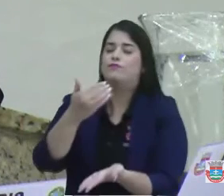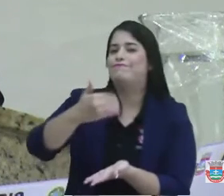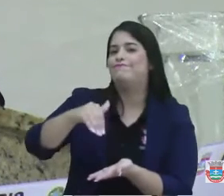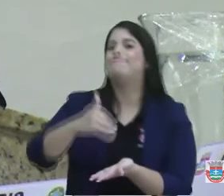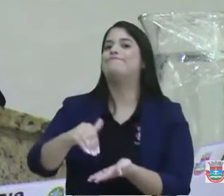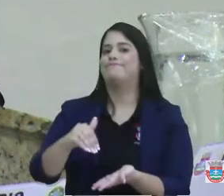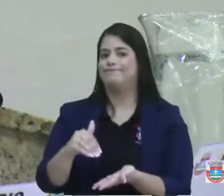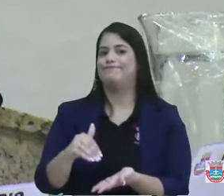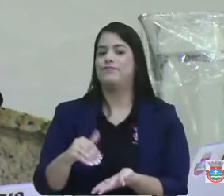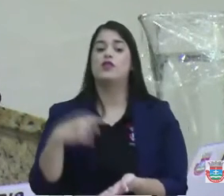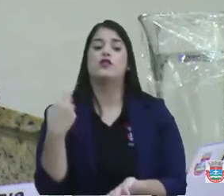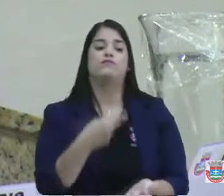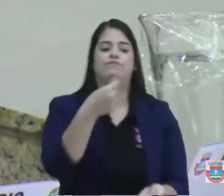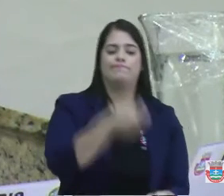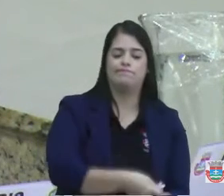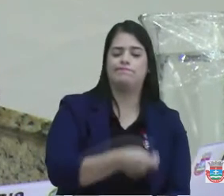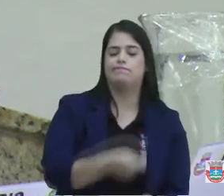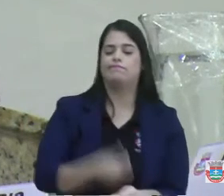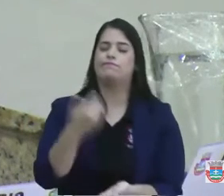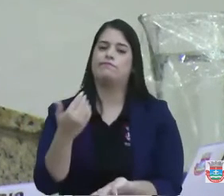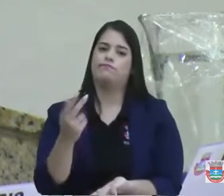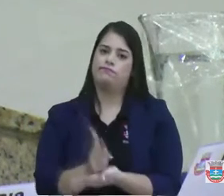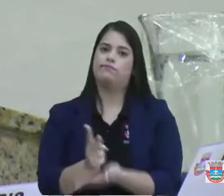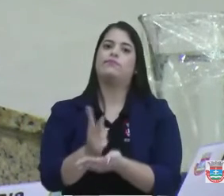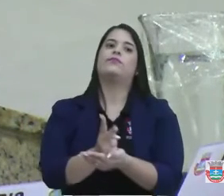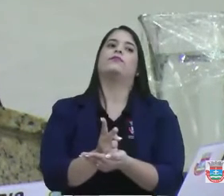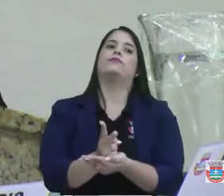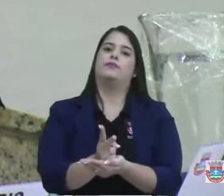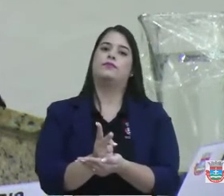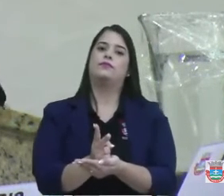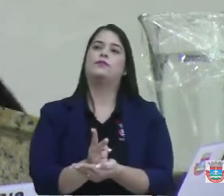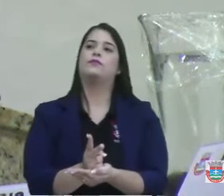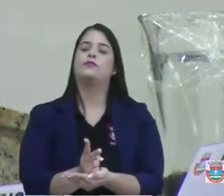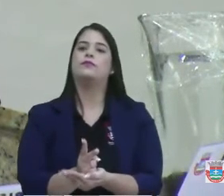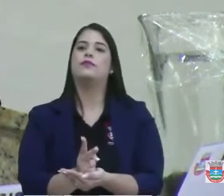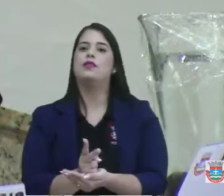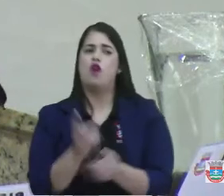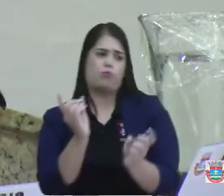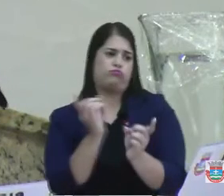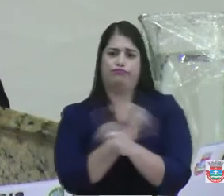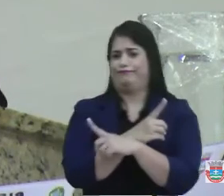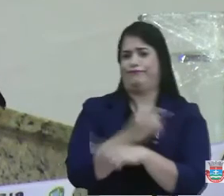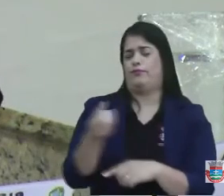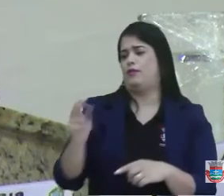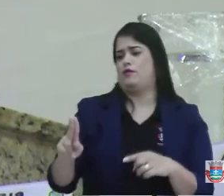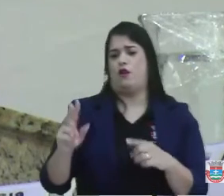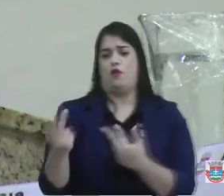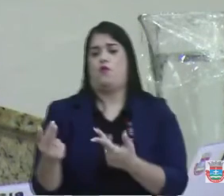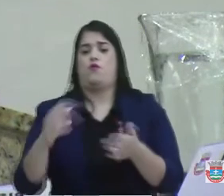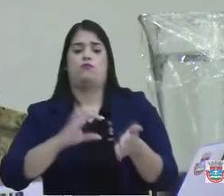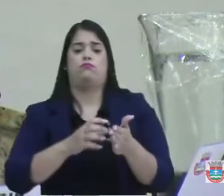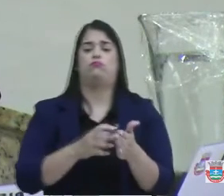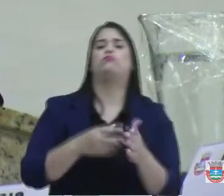que a gente cobra quantas vezes preciso for independente que seja a situação ou oposição Mas temos que estar ali